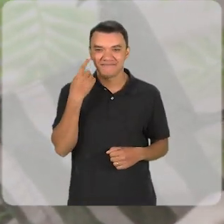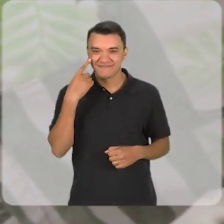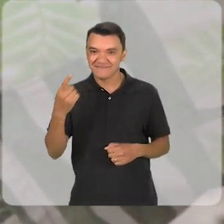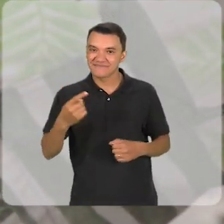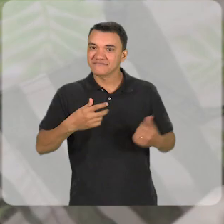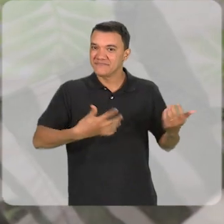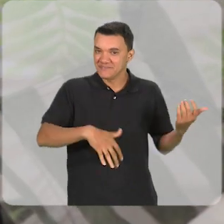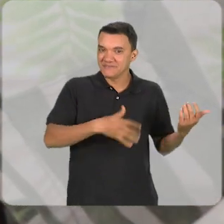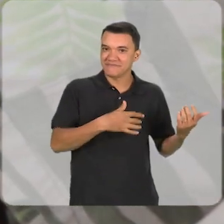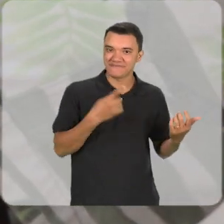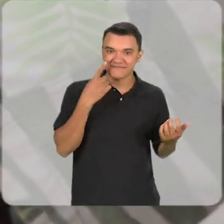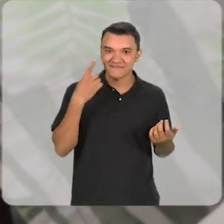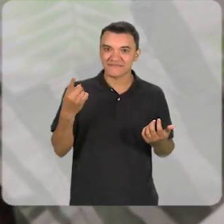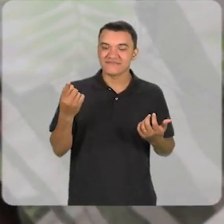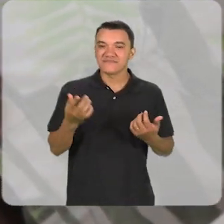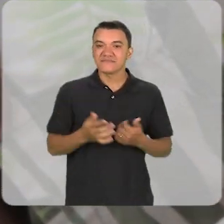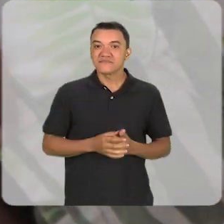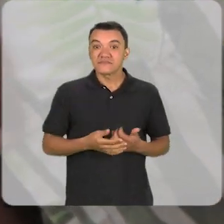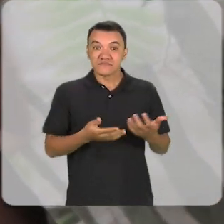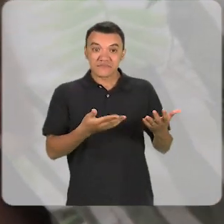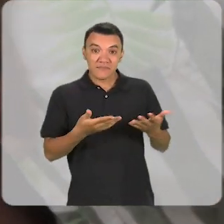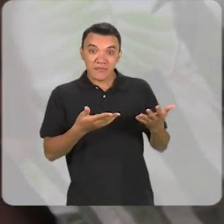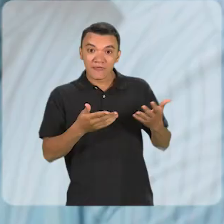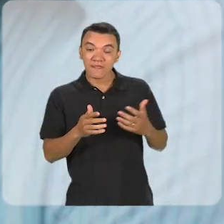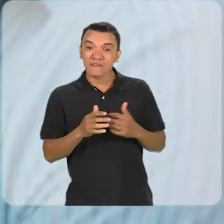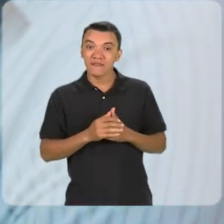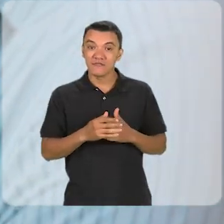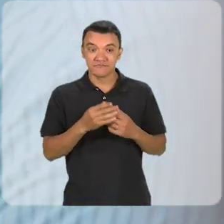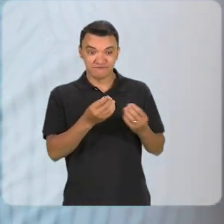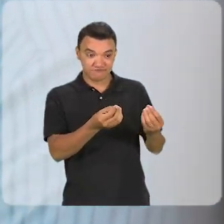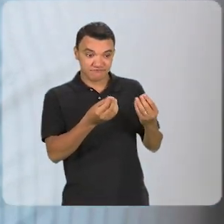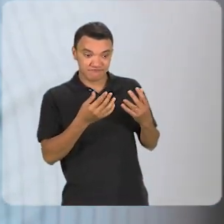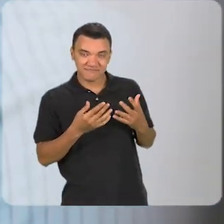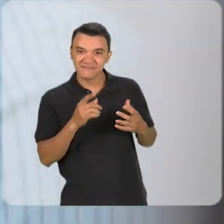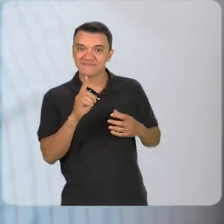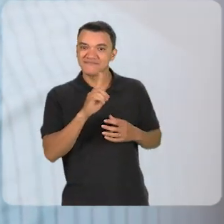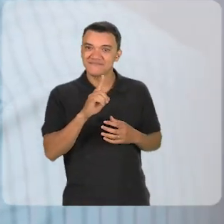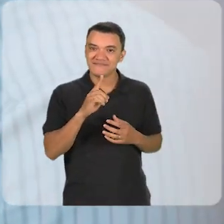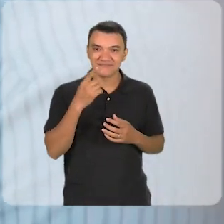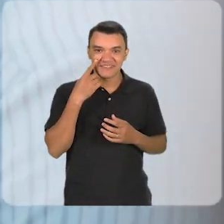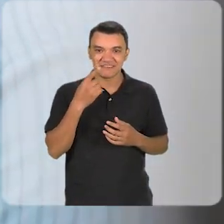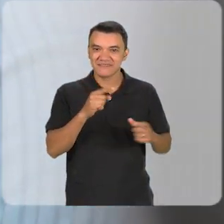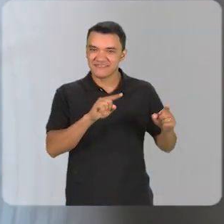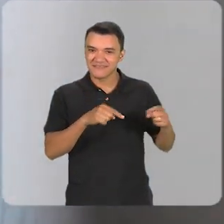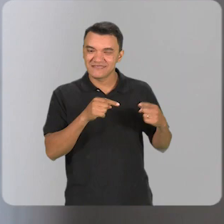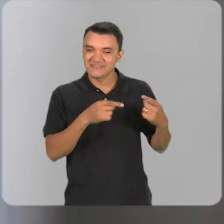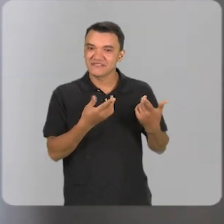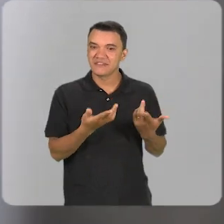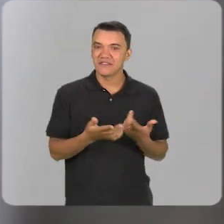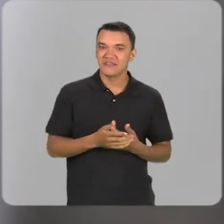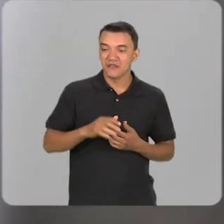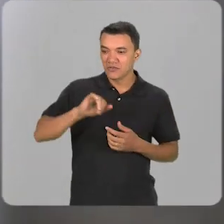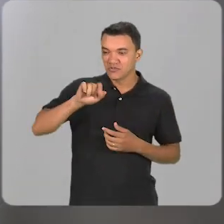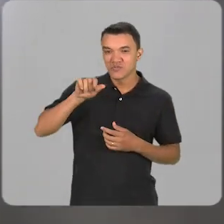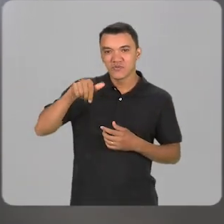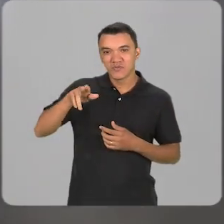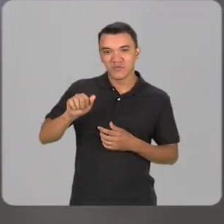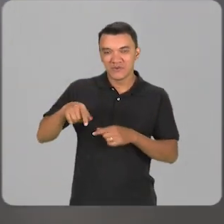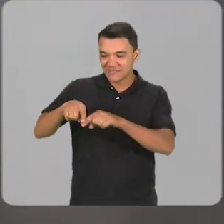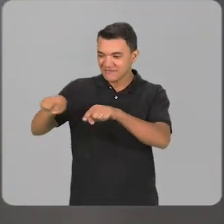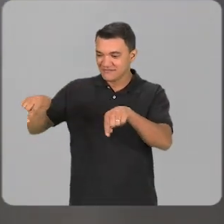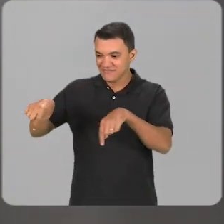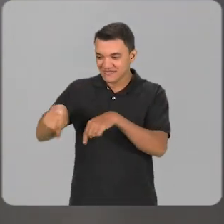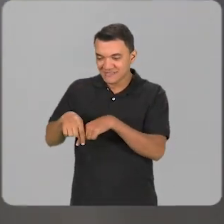Se falar tu não me vende, se pedir tu não me dá. Dona Maria tá deitada, Joana tá no quintal.